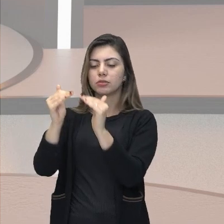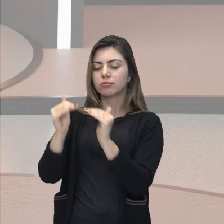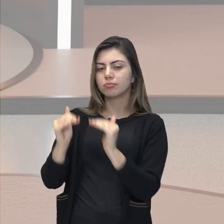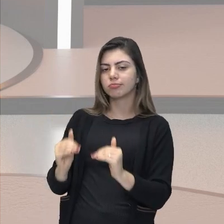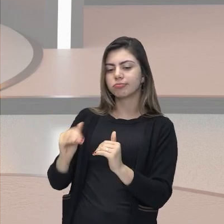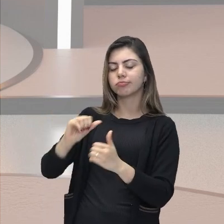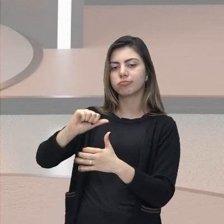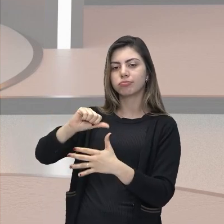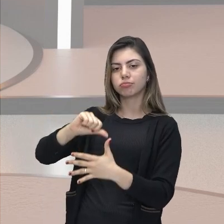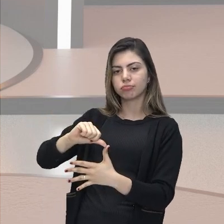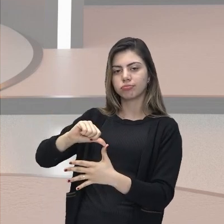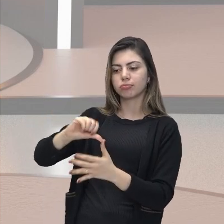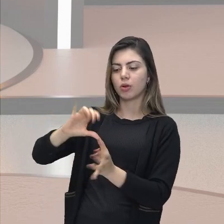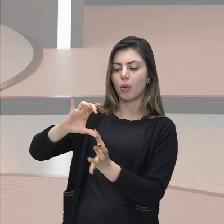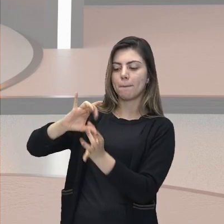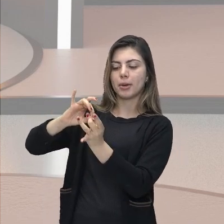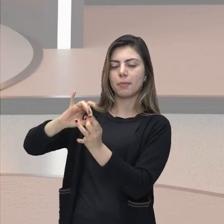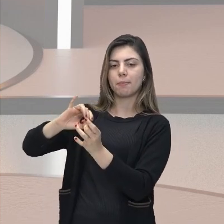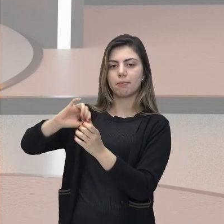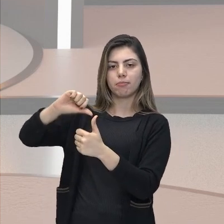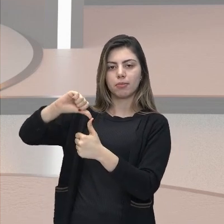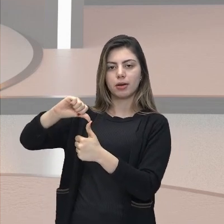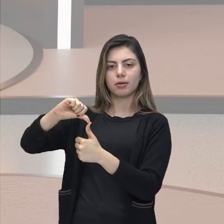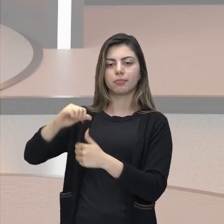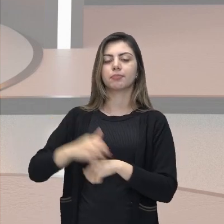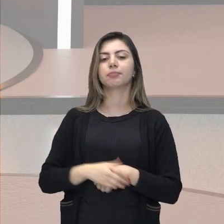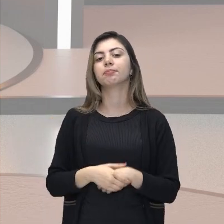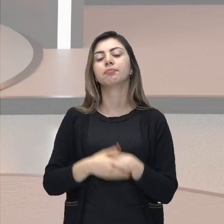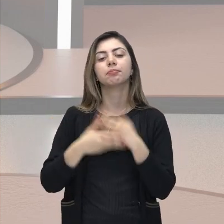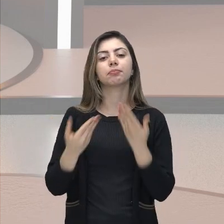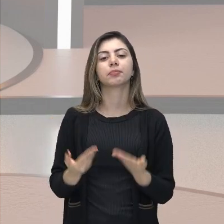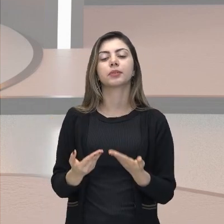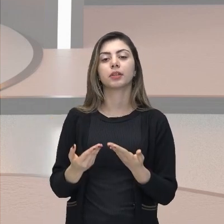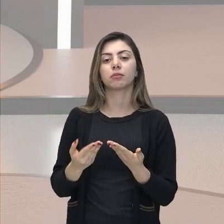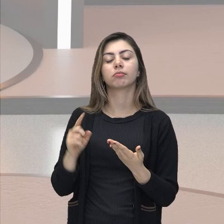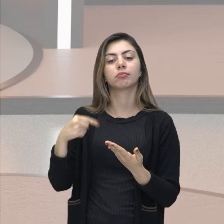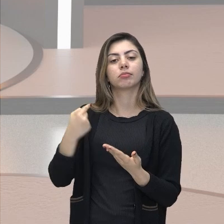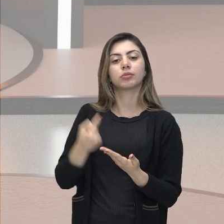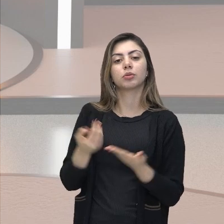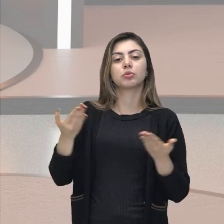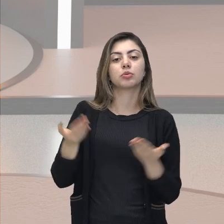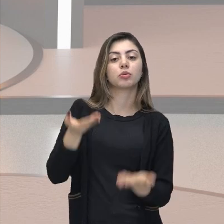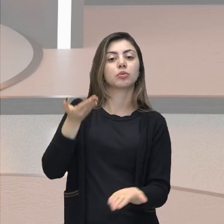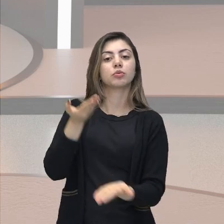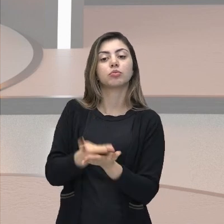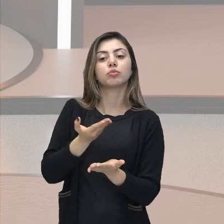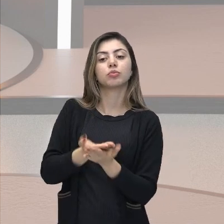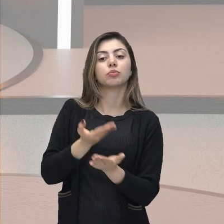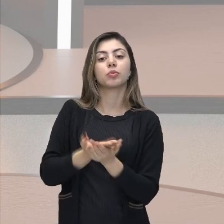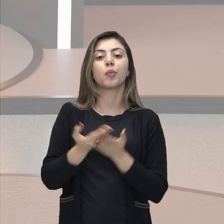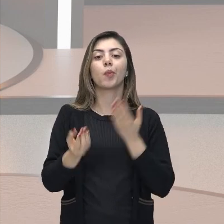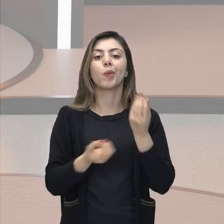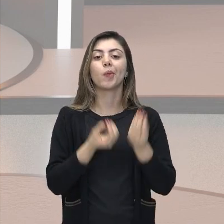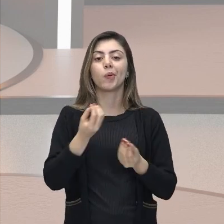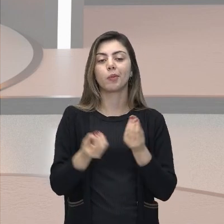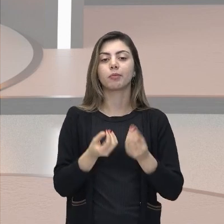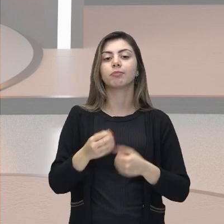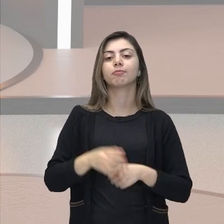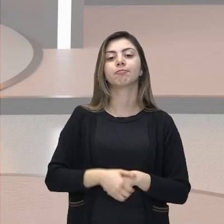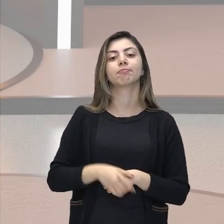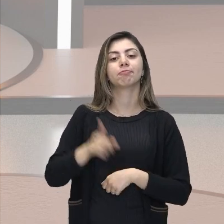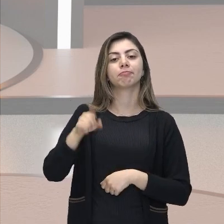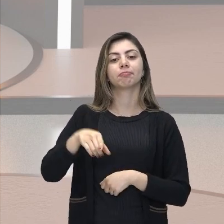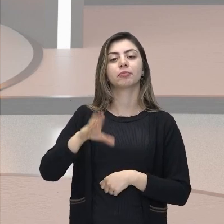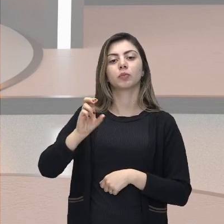com a América do Sul, tá? Então, essa parte que nós estamos vendo agora, ela é chamada de